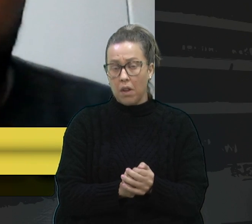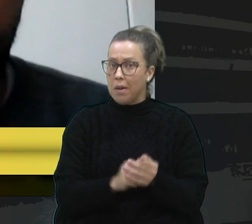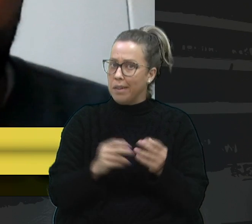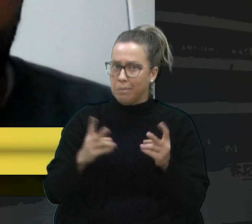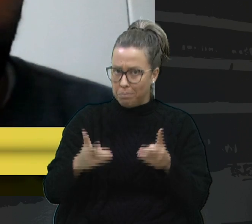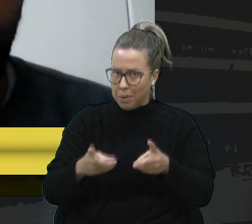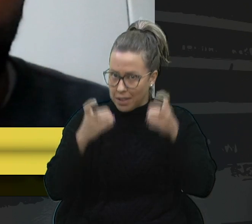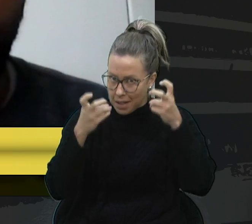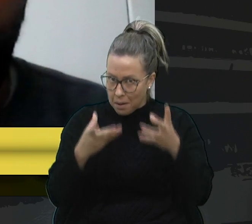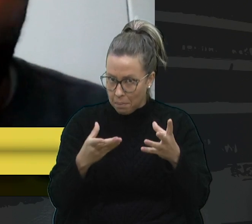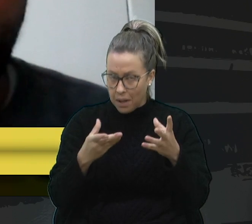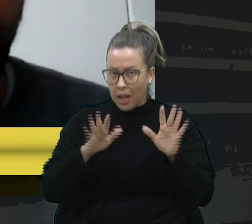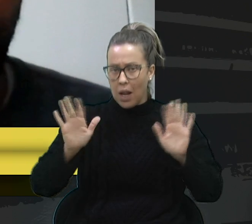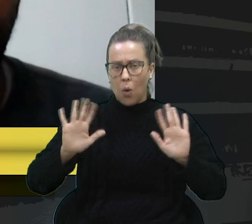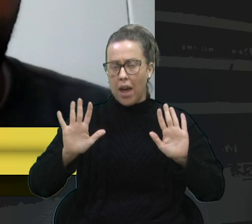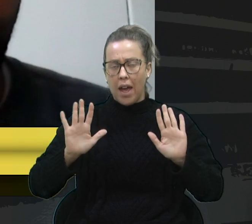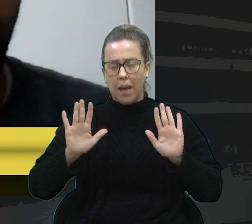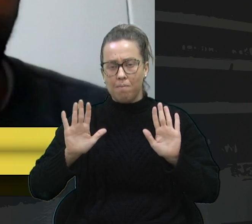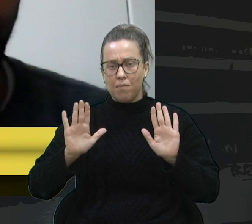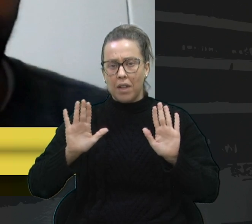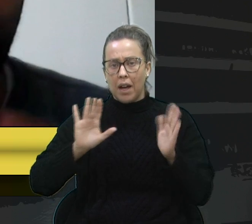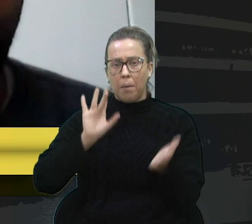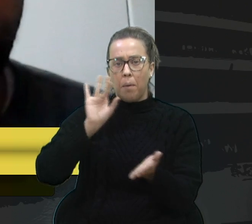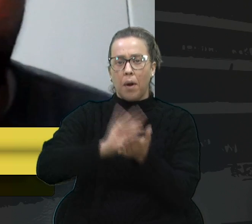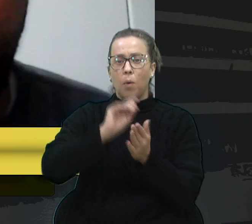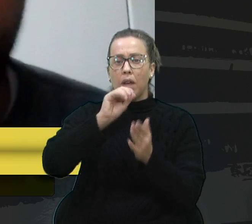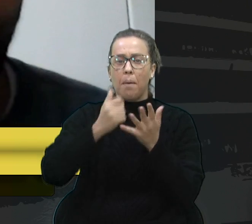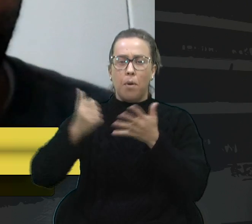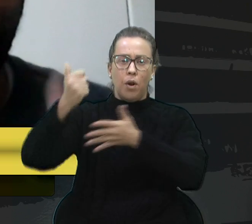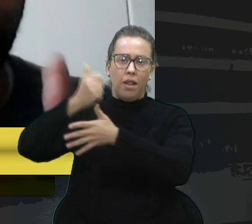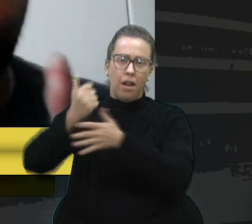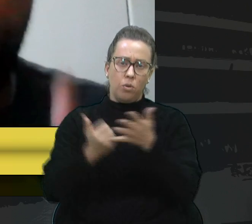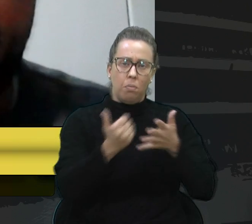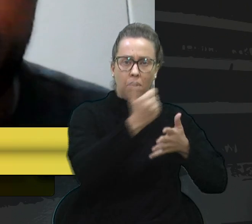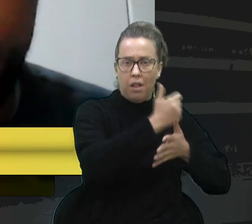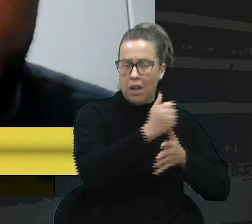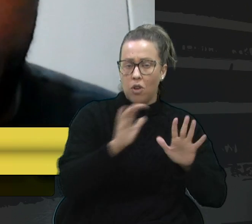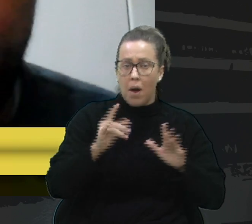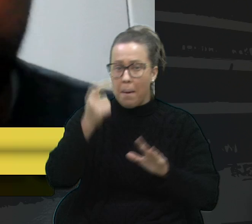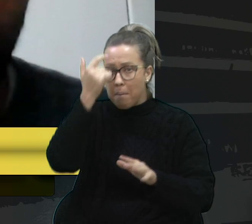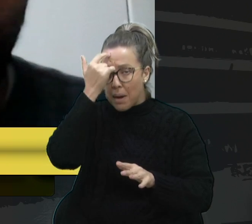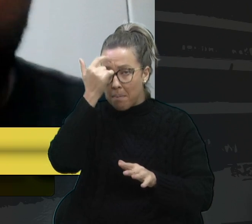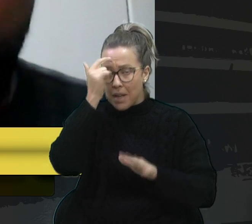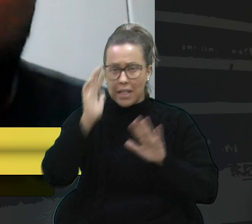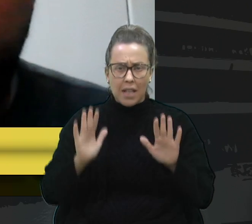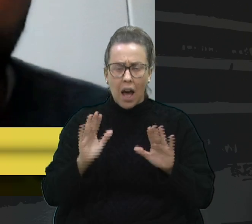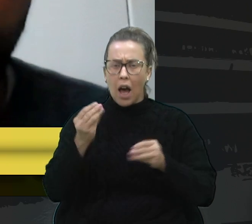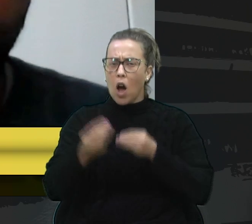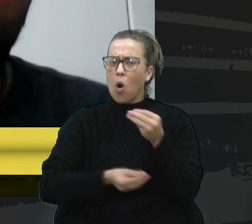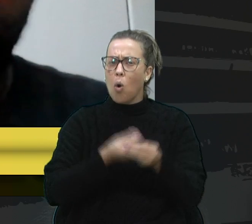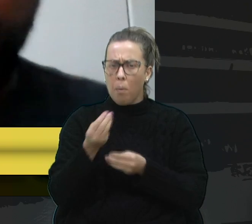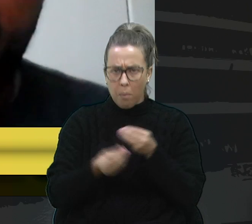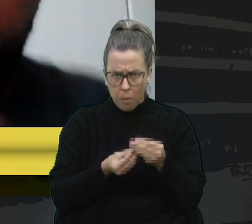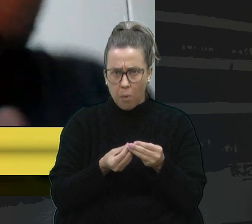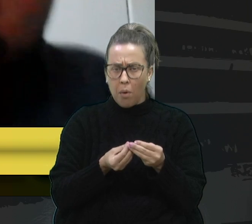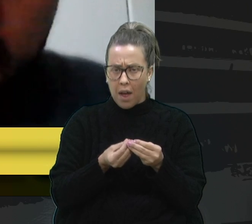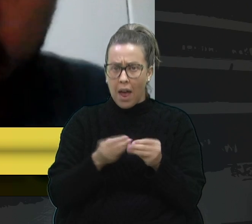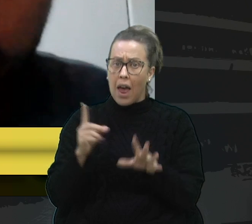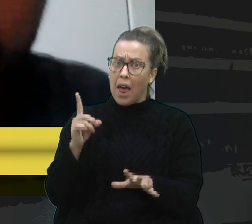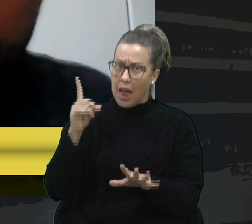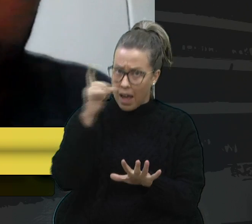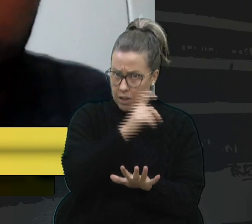Vejam, eu não estou aqui querendo estabelecer prioridade, mas é para a gente pensar como fica